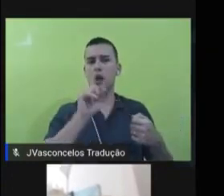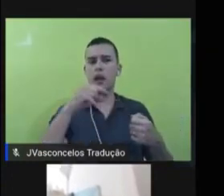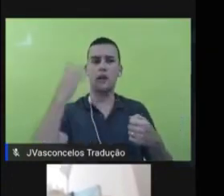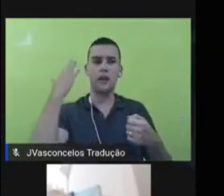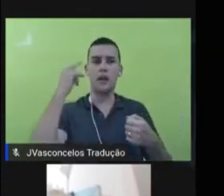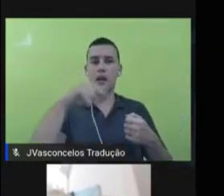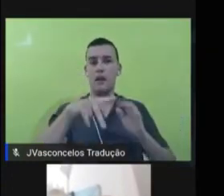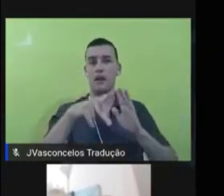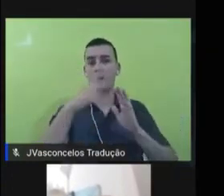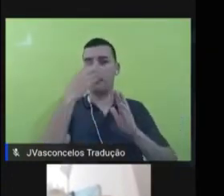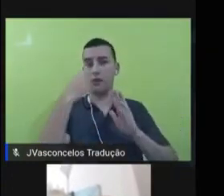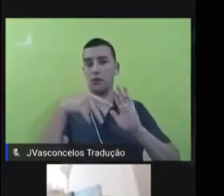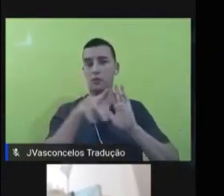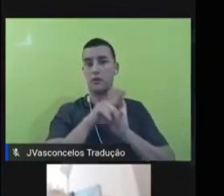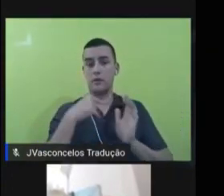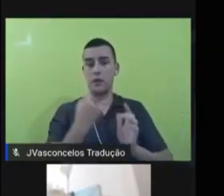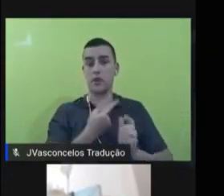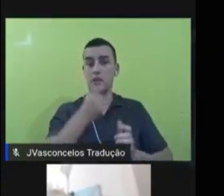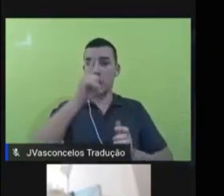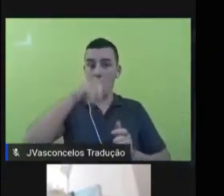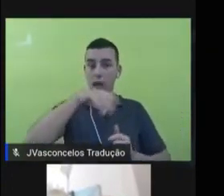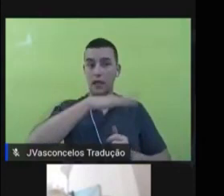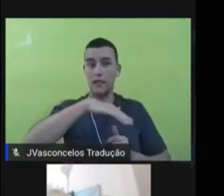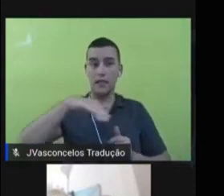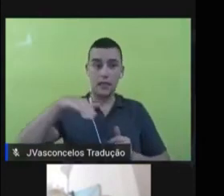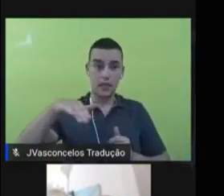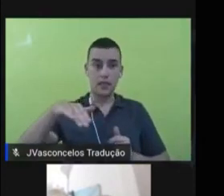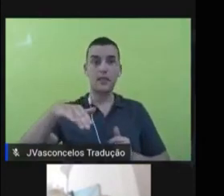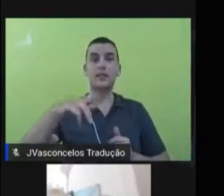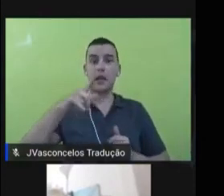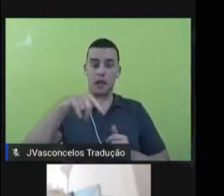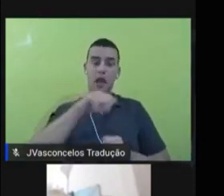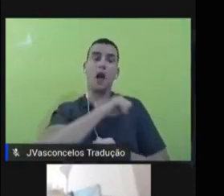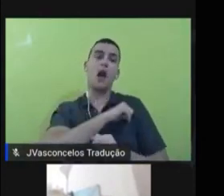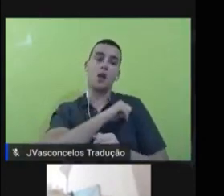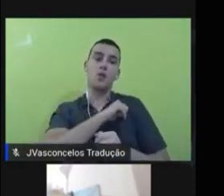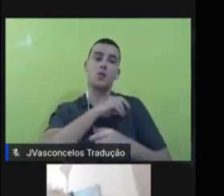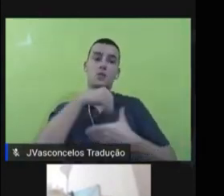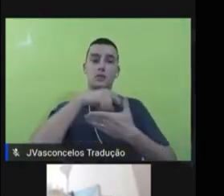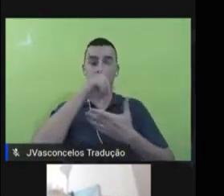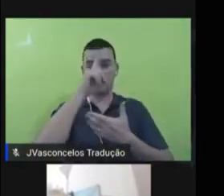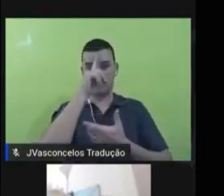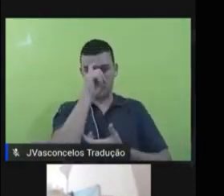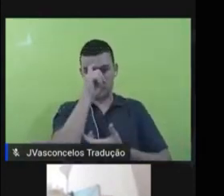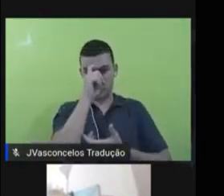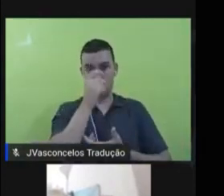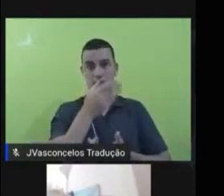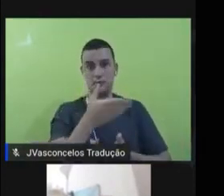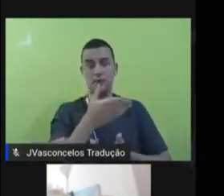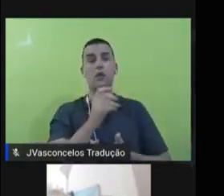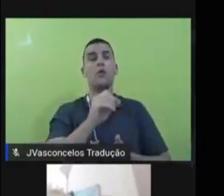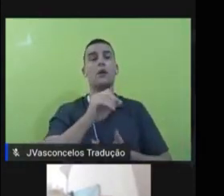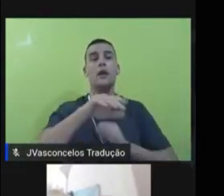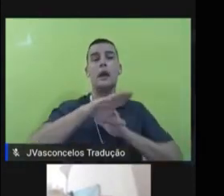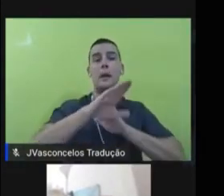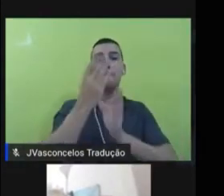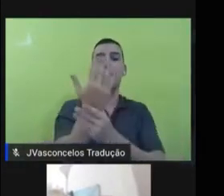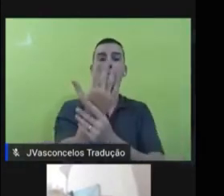acervo, é uma criança, né, um aluno de classe hospitalar, na mão direita ele